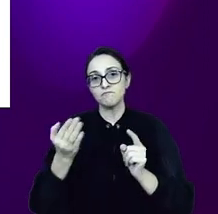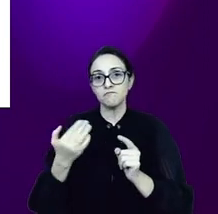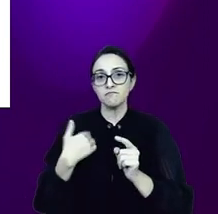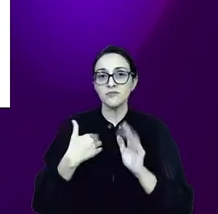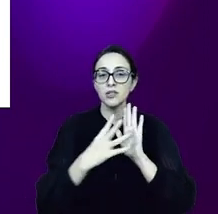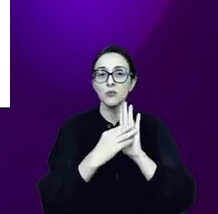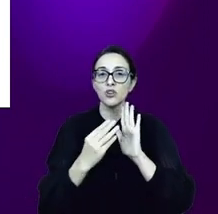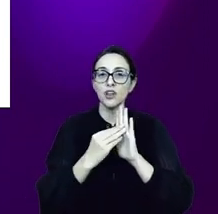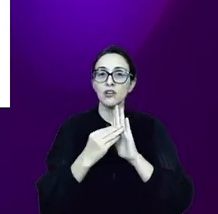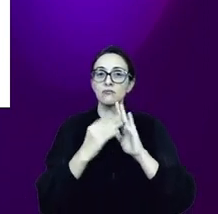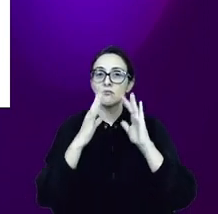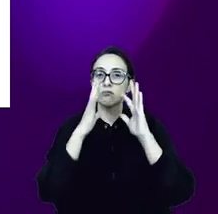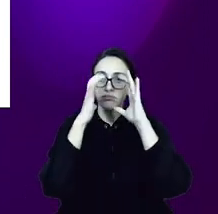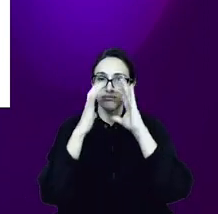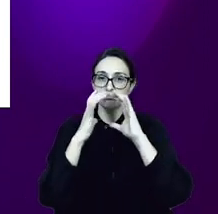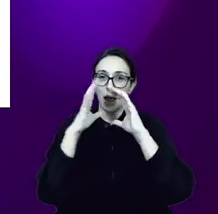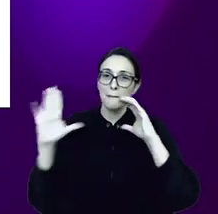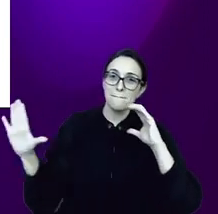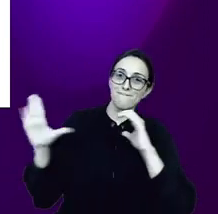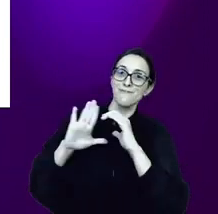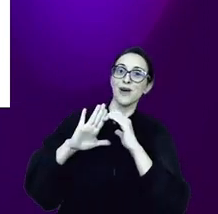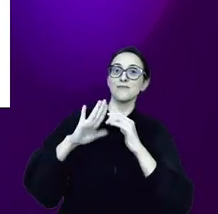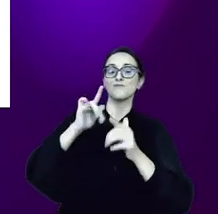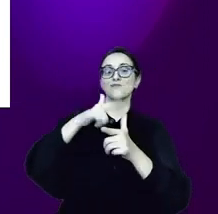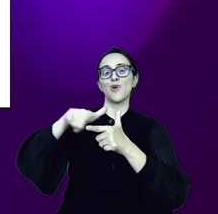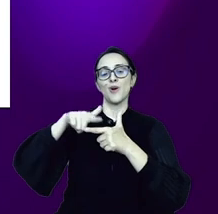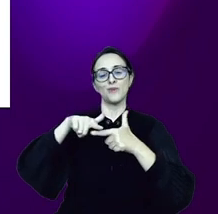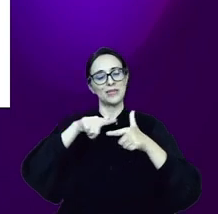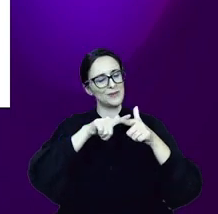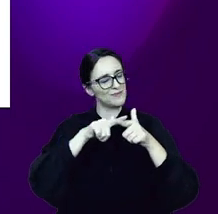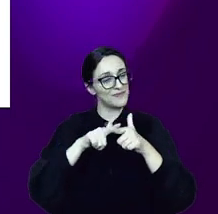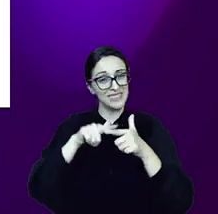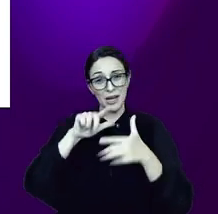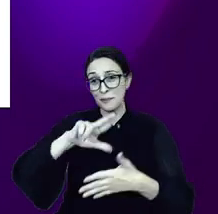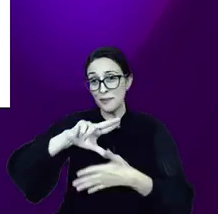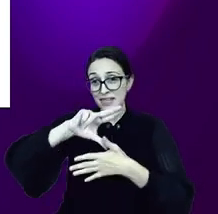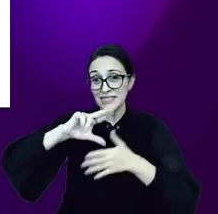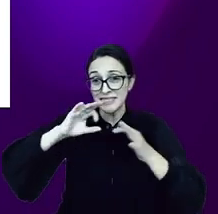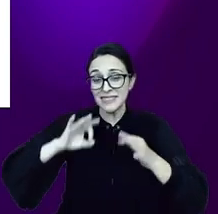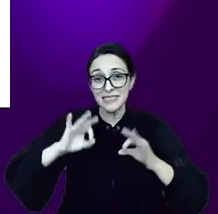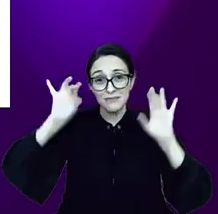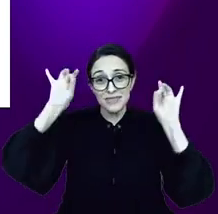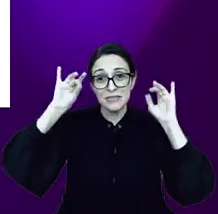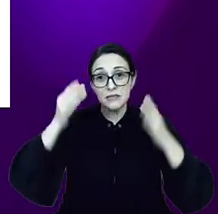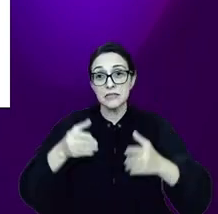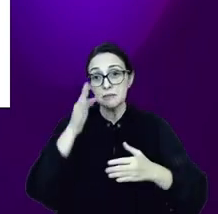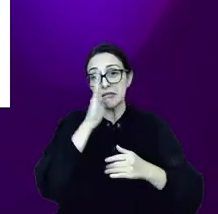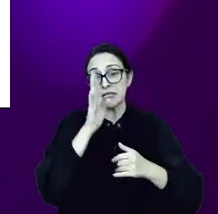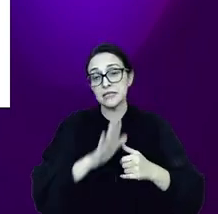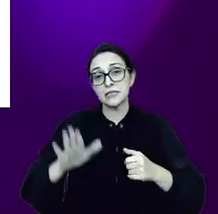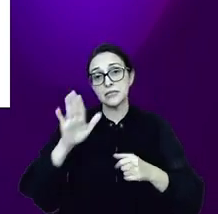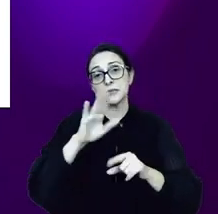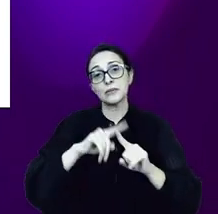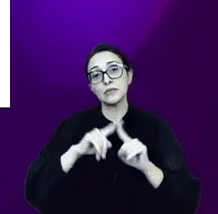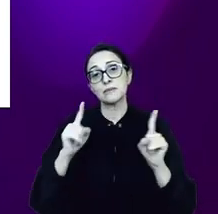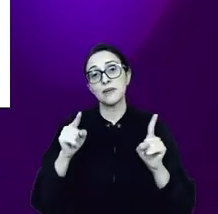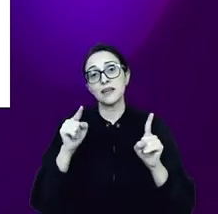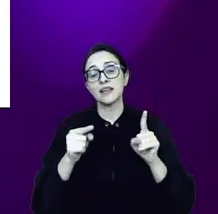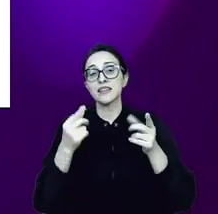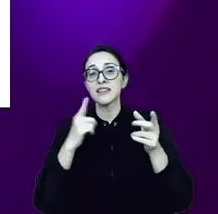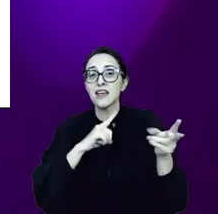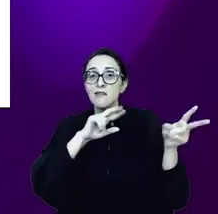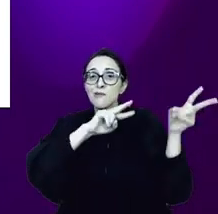de traumatismo crânioencefálico, ele é um problema em toda a América Latina, especialmente no Brasil, e há uma